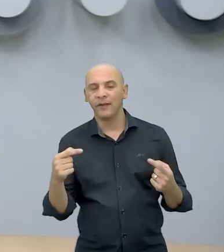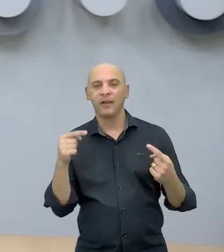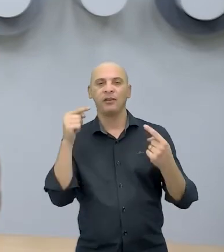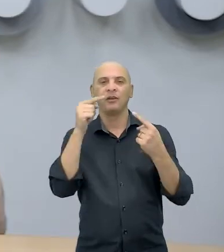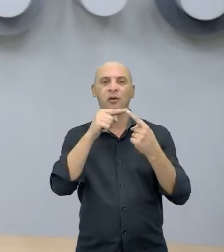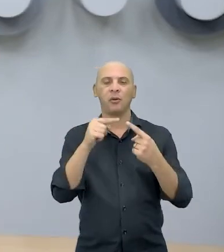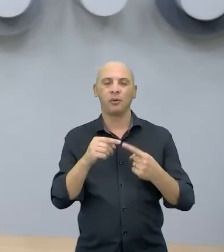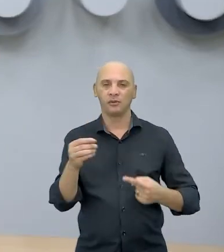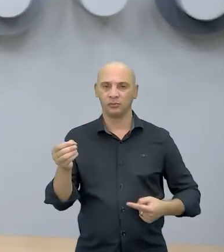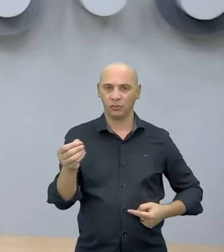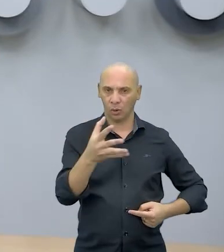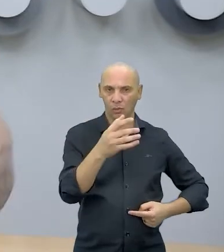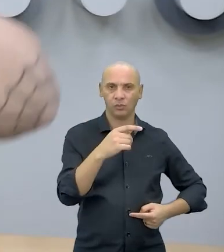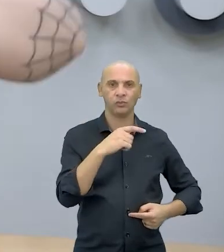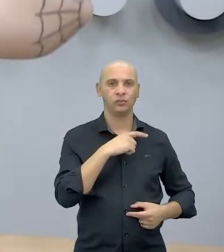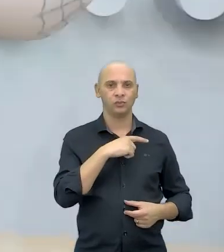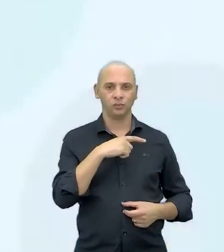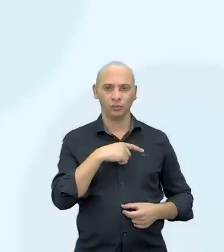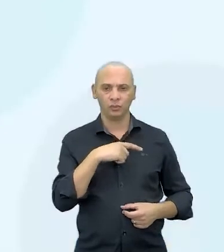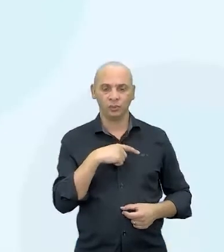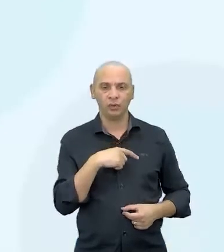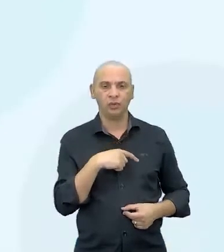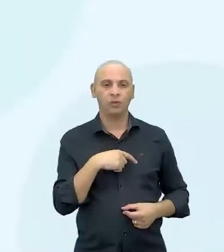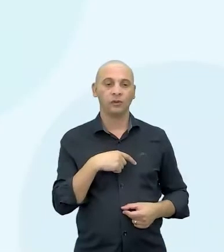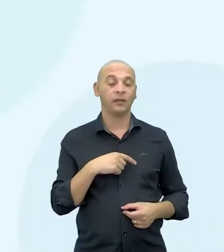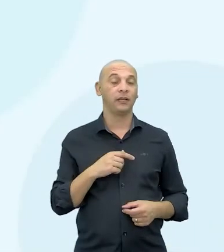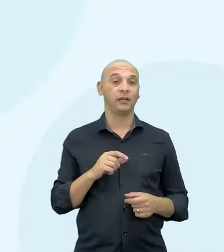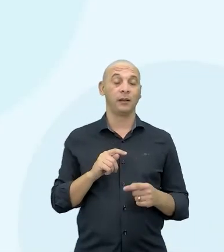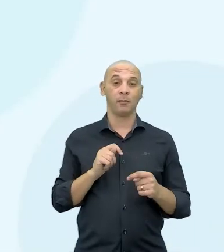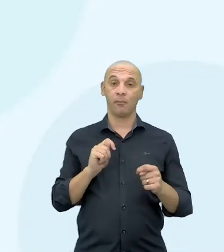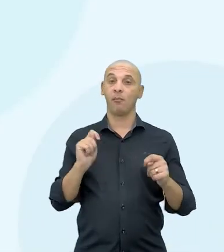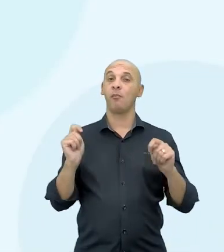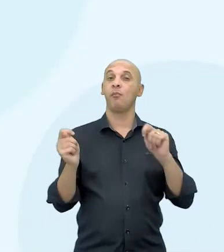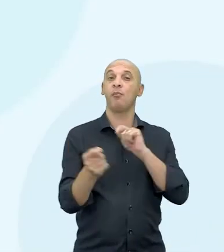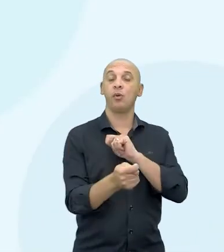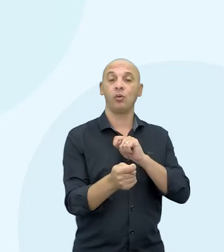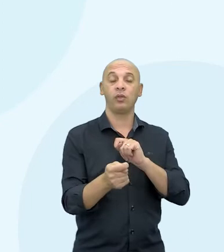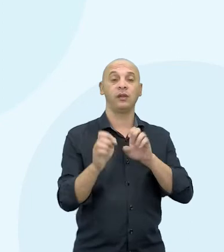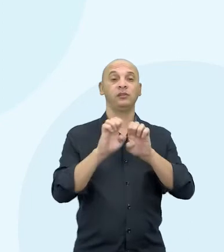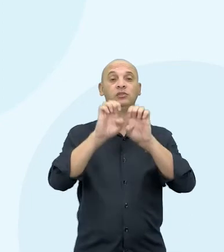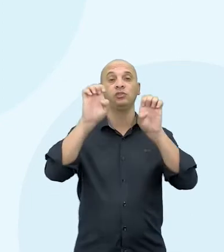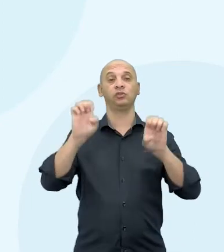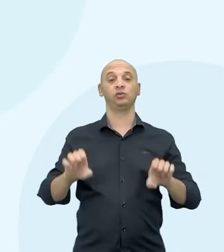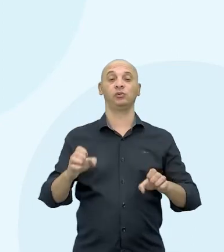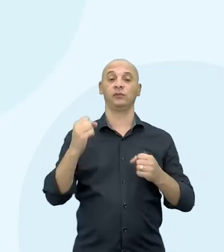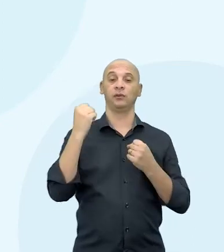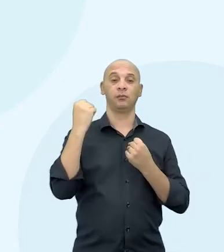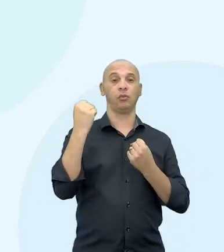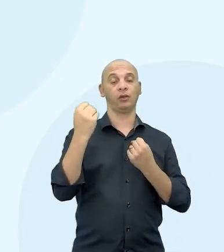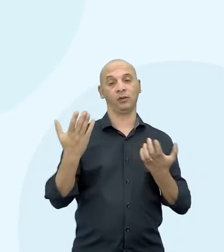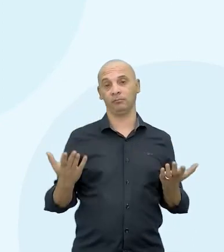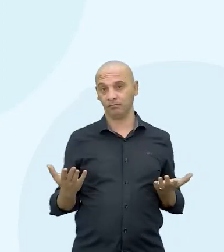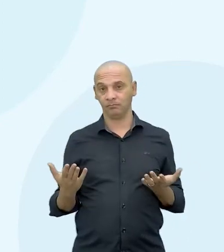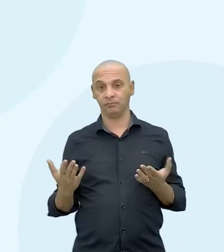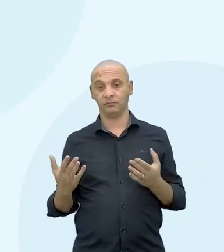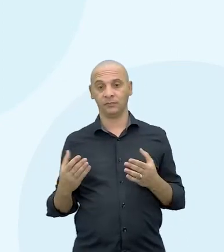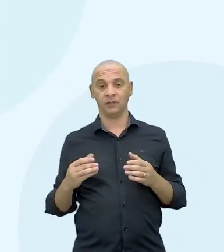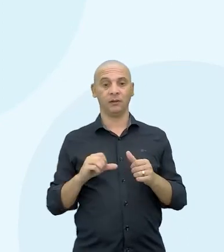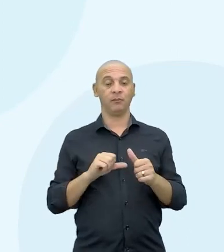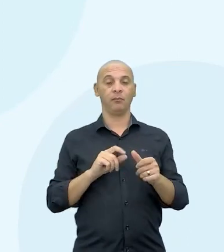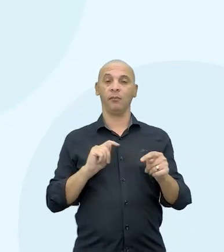ocorrendo hoje, eles reconfiguram a estrutura do poder. Eles reconfiguram a estrutura